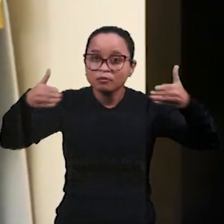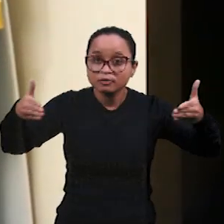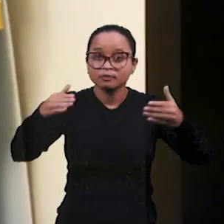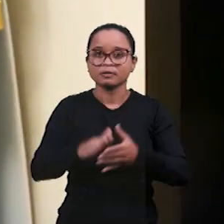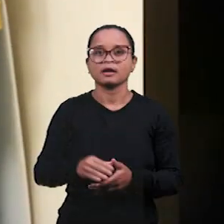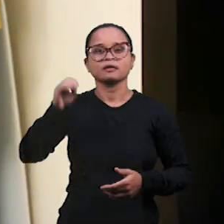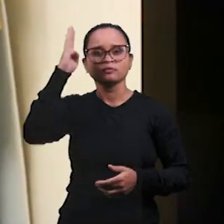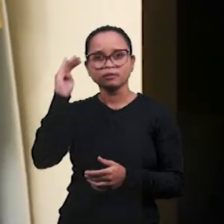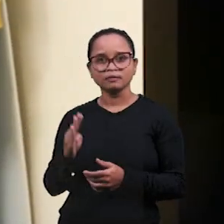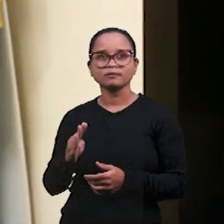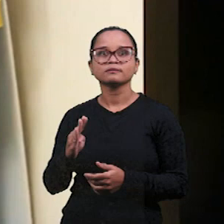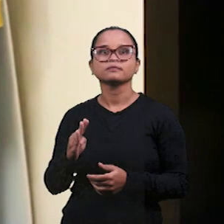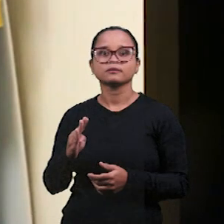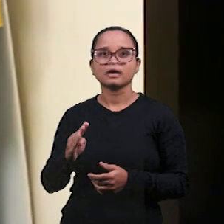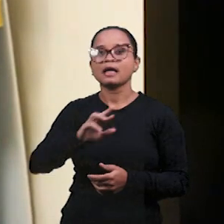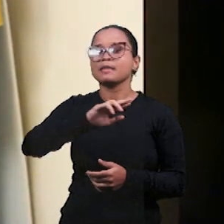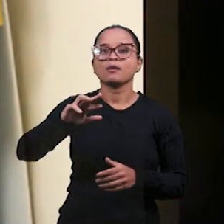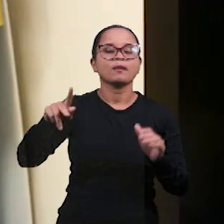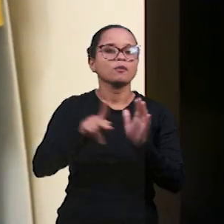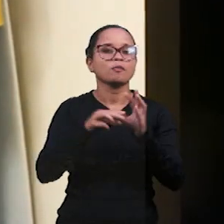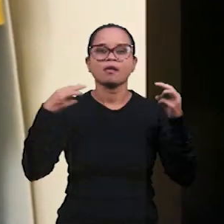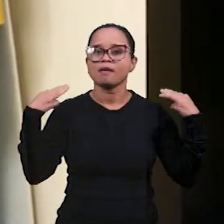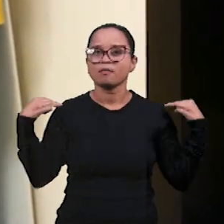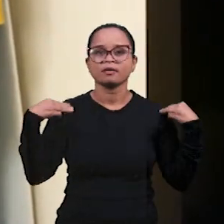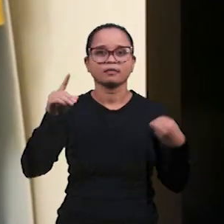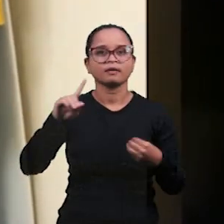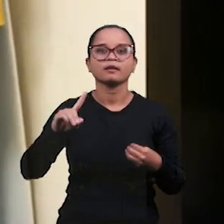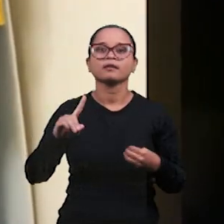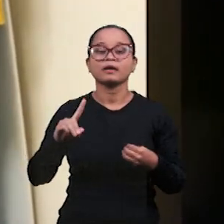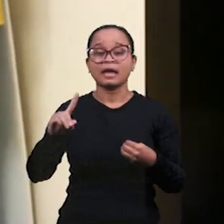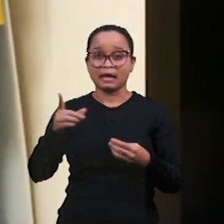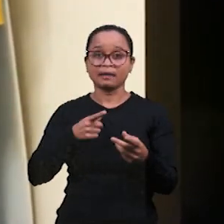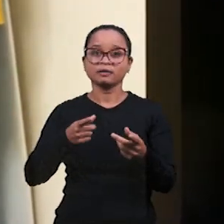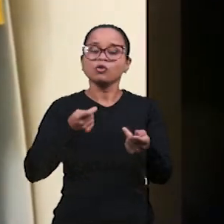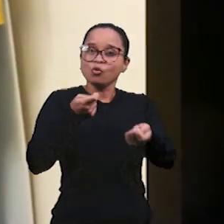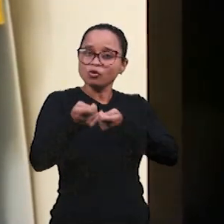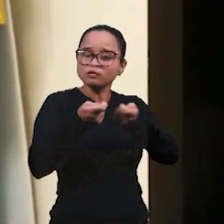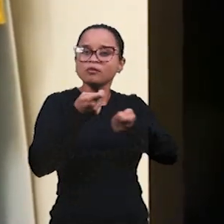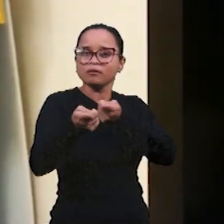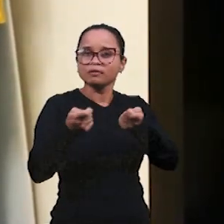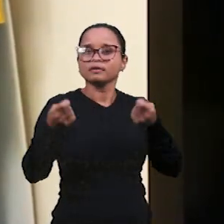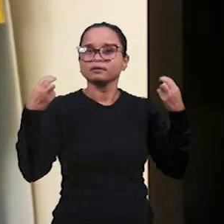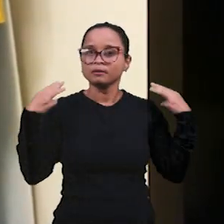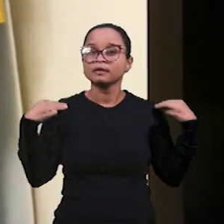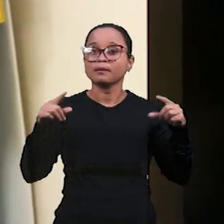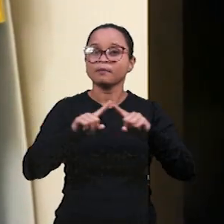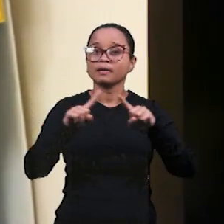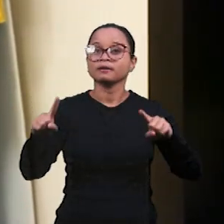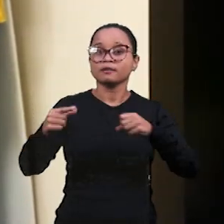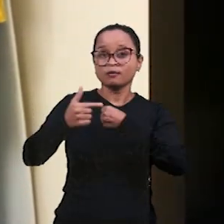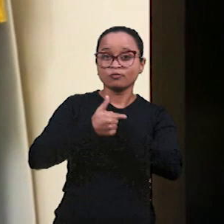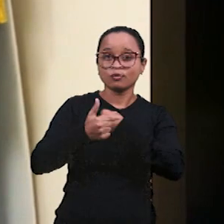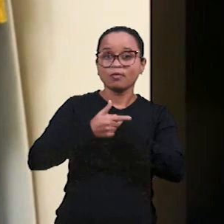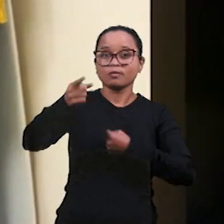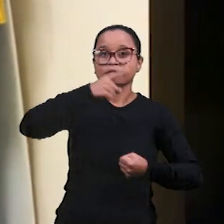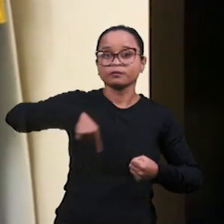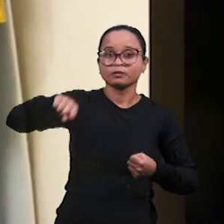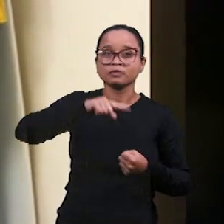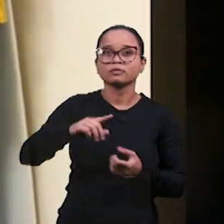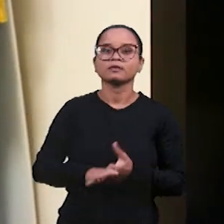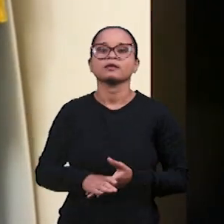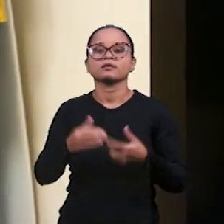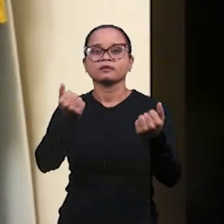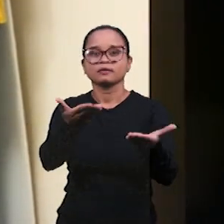Brasil, a escola não é da Marinha, ela é administrada pela Marinha, e o nosso papel aqui é tratar bem a todos, receber